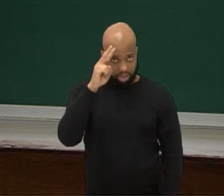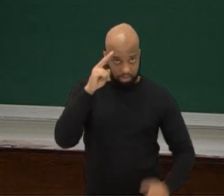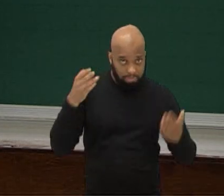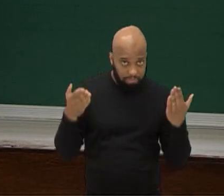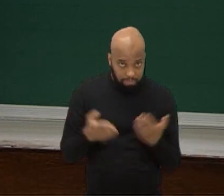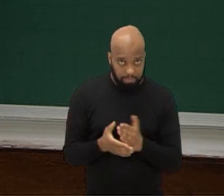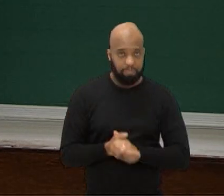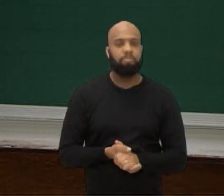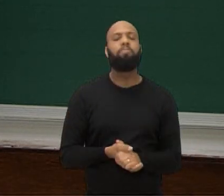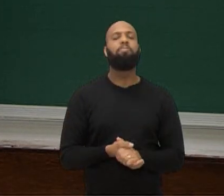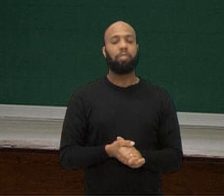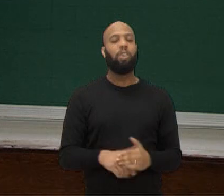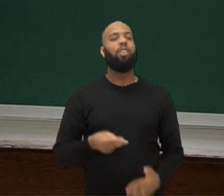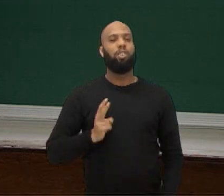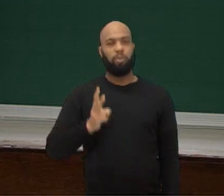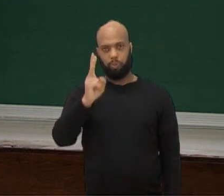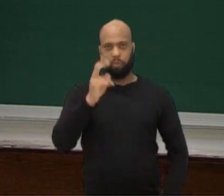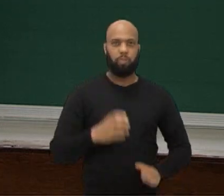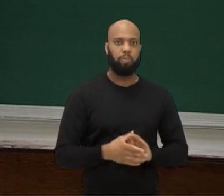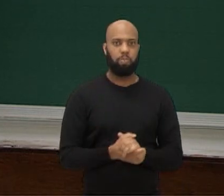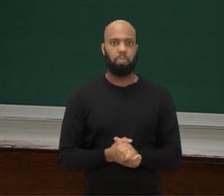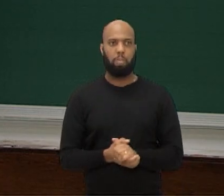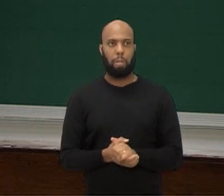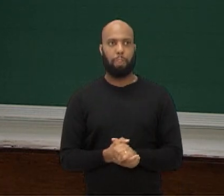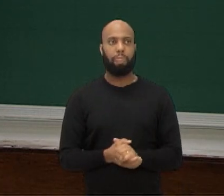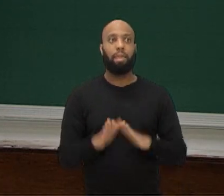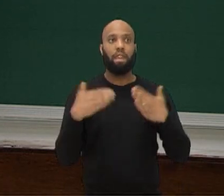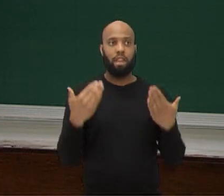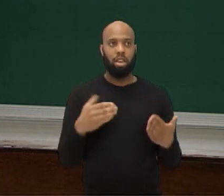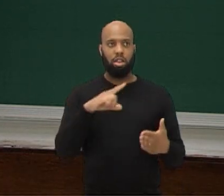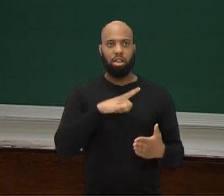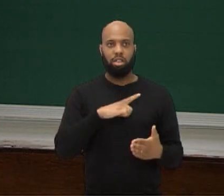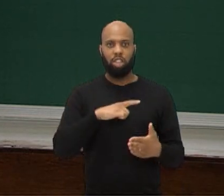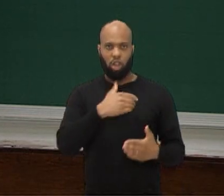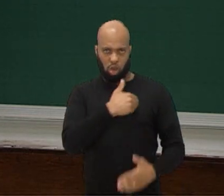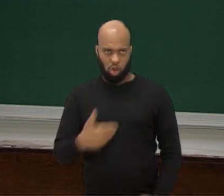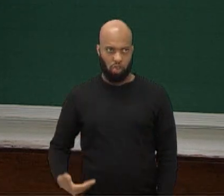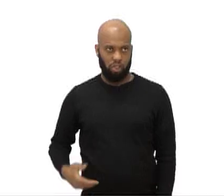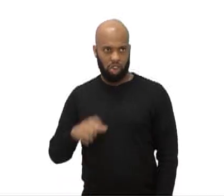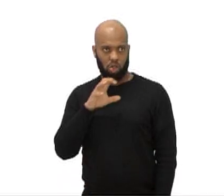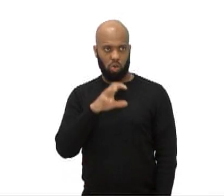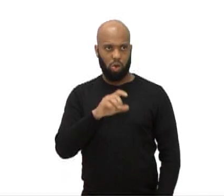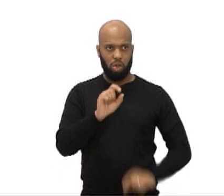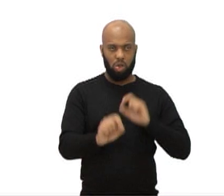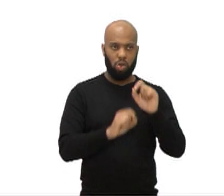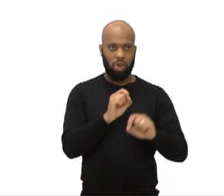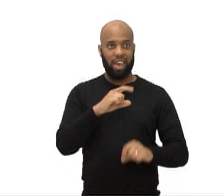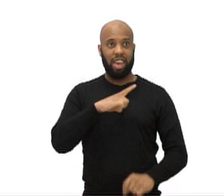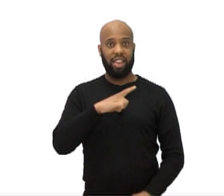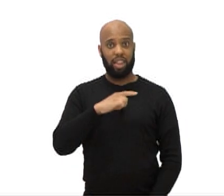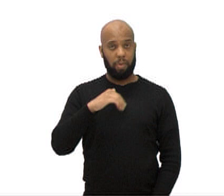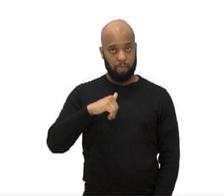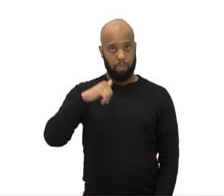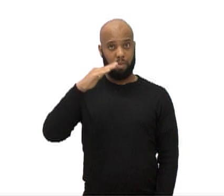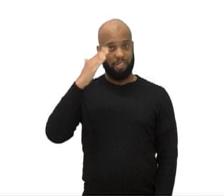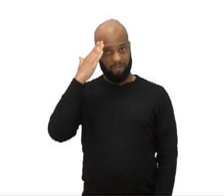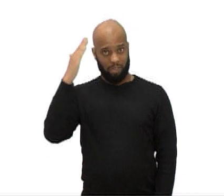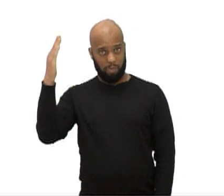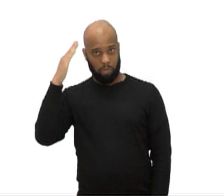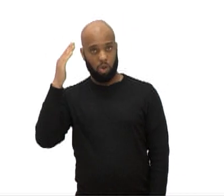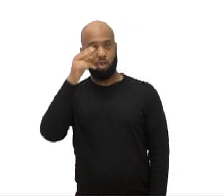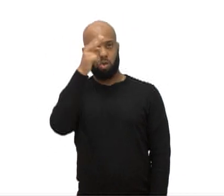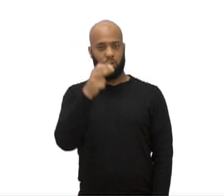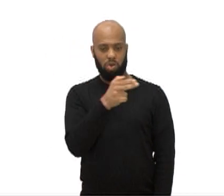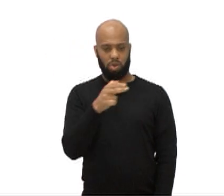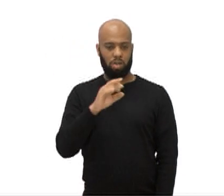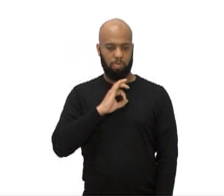pouquinho? Ok? Vamos em frente? A regência trina permanente, das quais o líder mais renomado foi o padre e